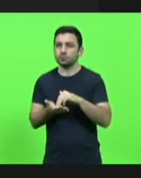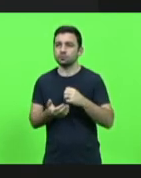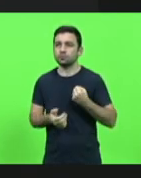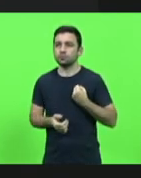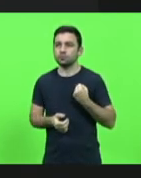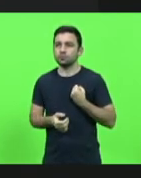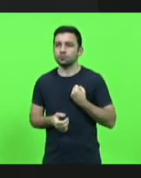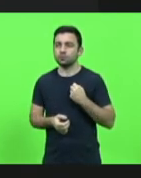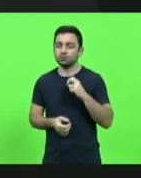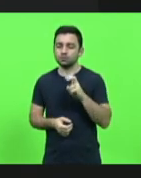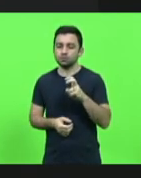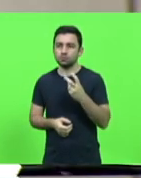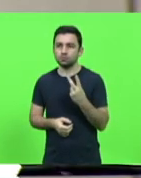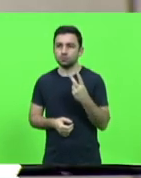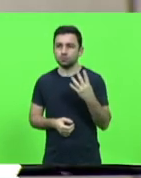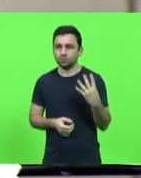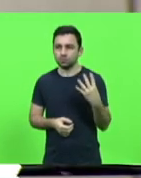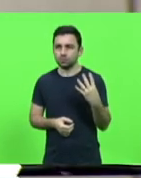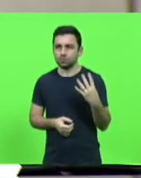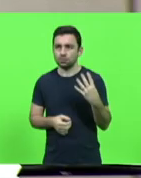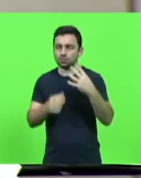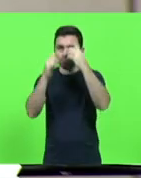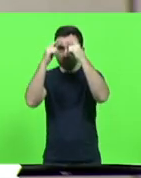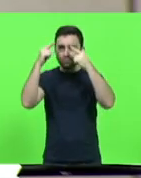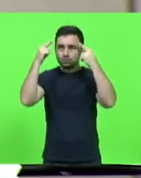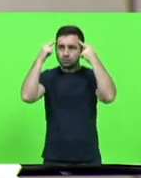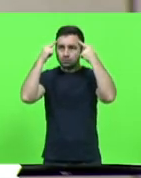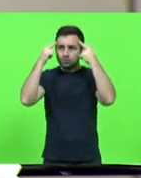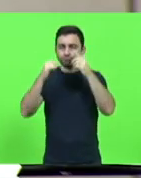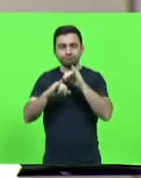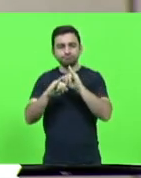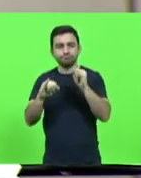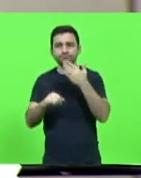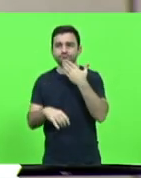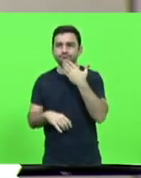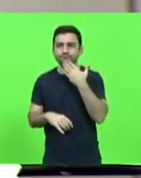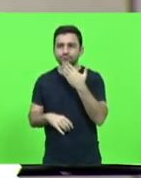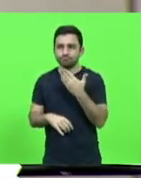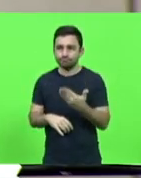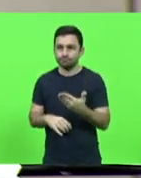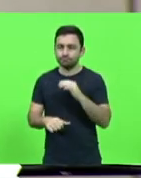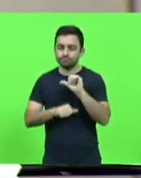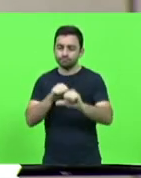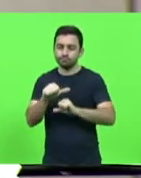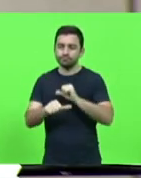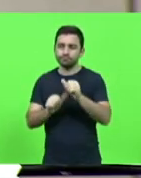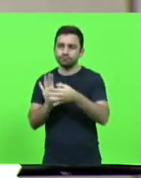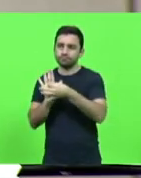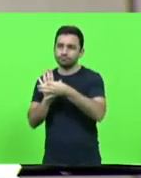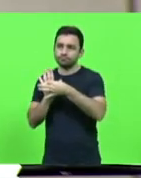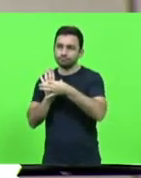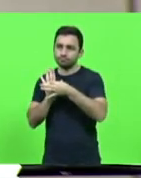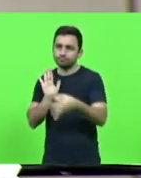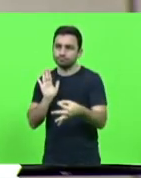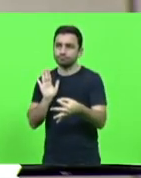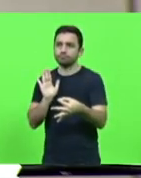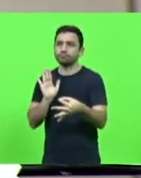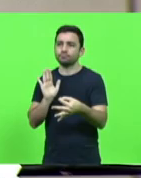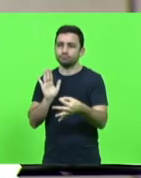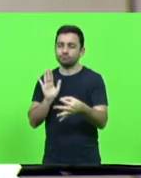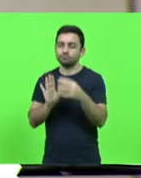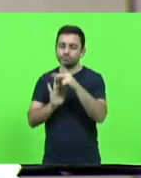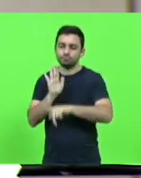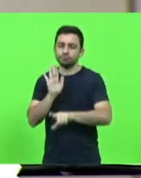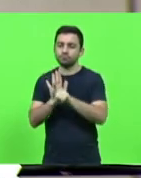número 524, deputado Neudi Sareta, manifestando apelo pela alteração do parecer apresentado no projeto de lei